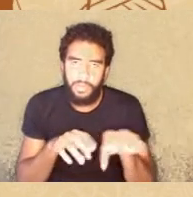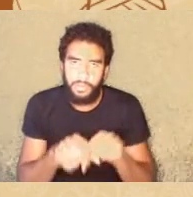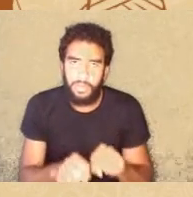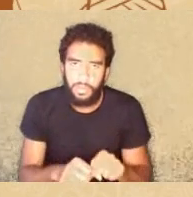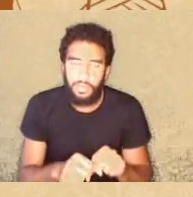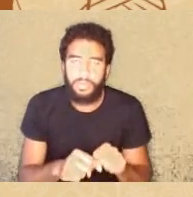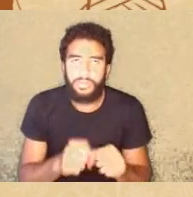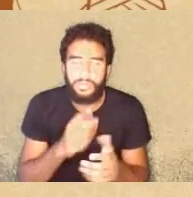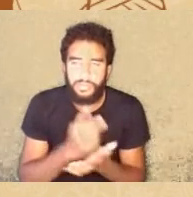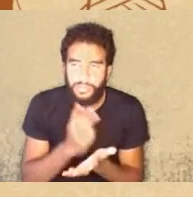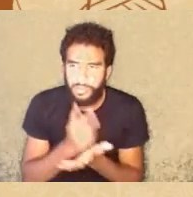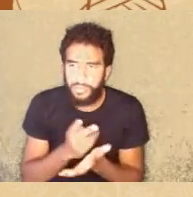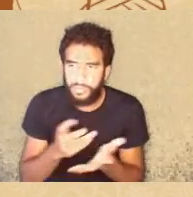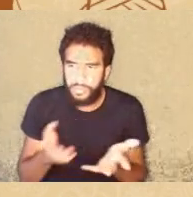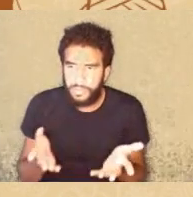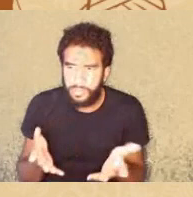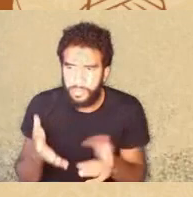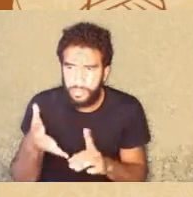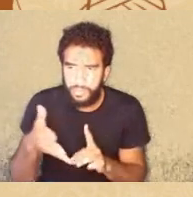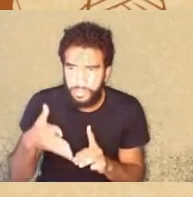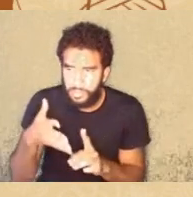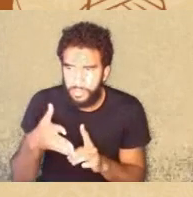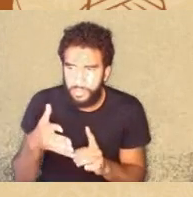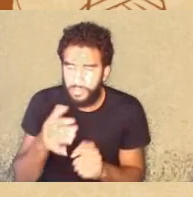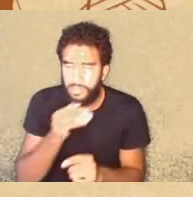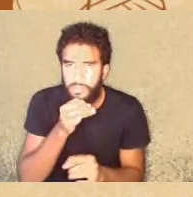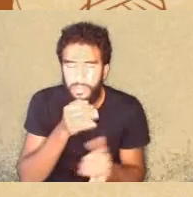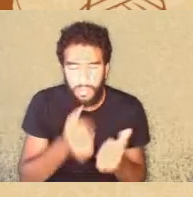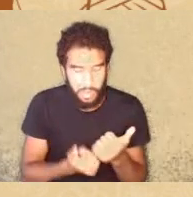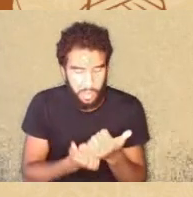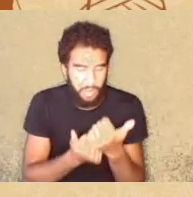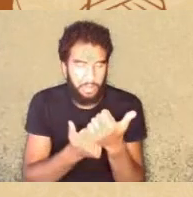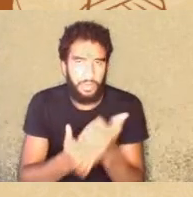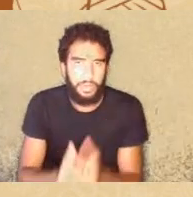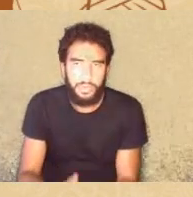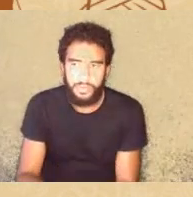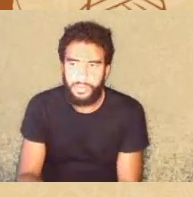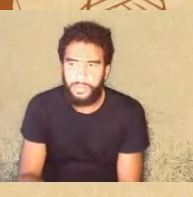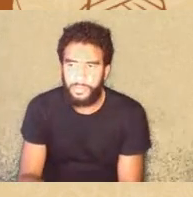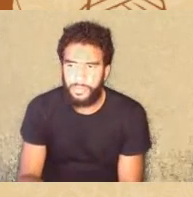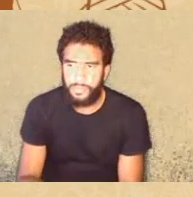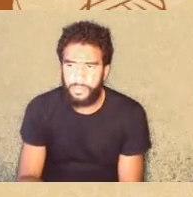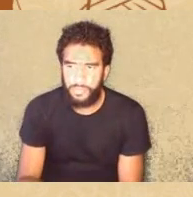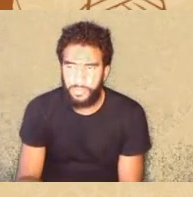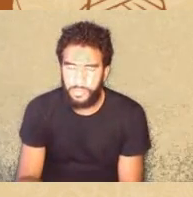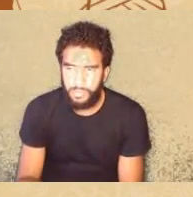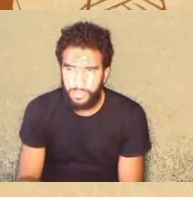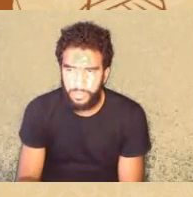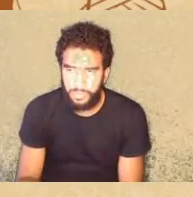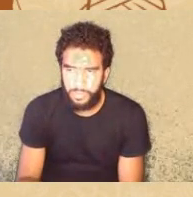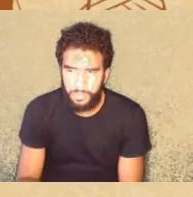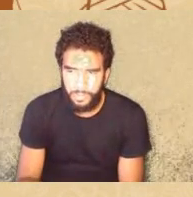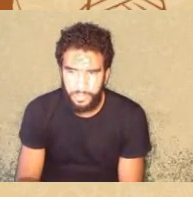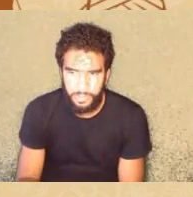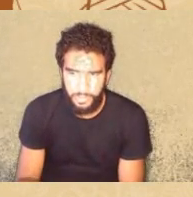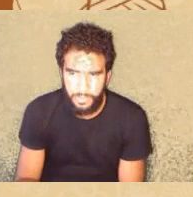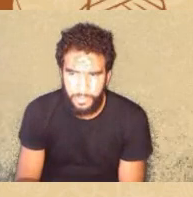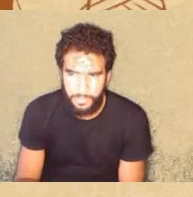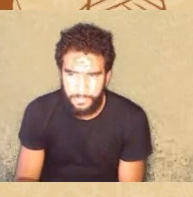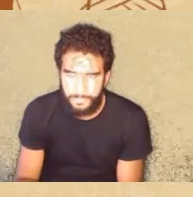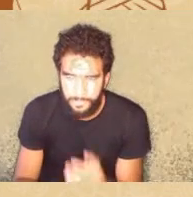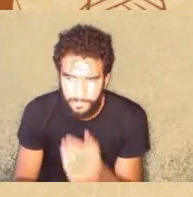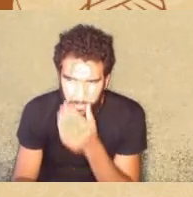falando sobre o suporte comunitário e tudo mais, juntando isso com a proposta da RAPS e dos serviços comunitários, que